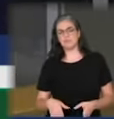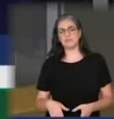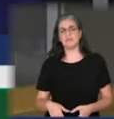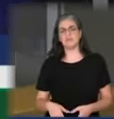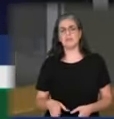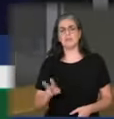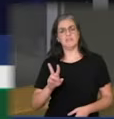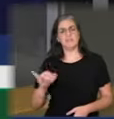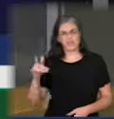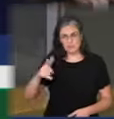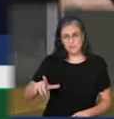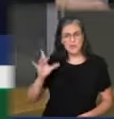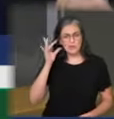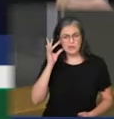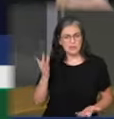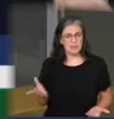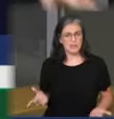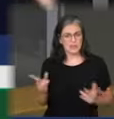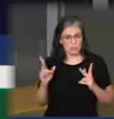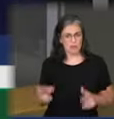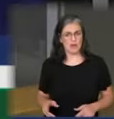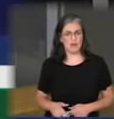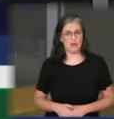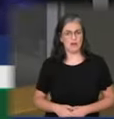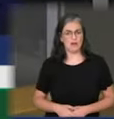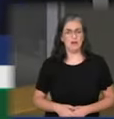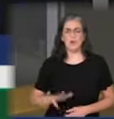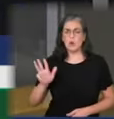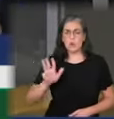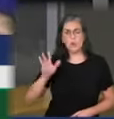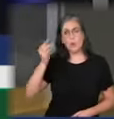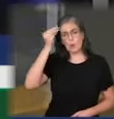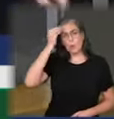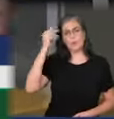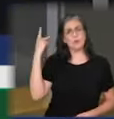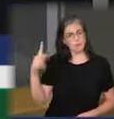3.0. Lula, o responsável por todo o frangalho é você. Se olhe no espelho.